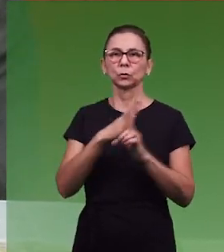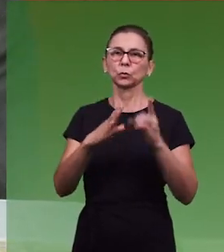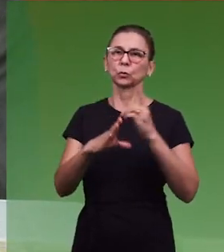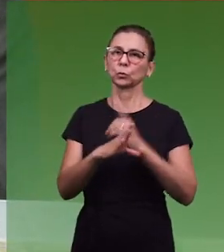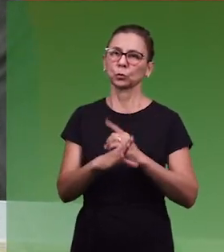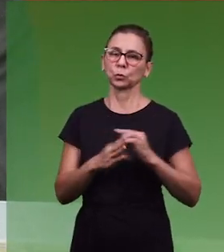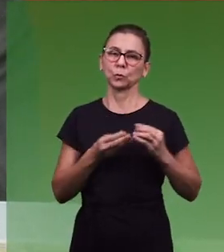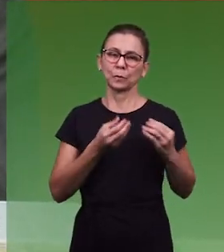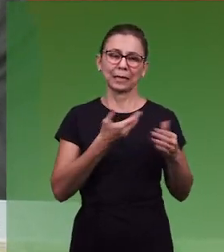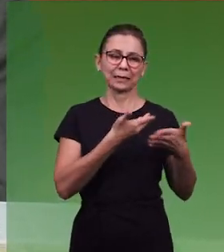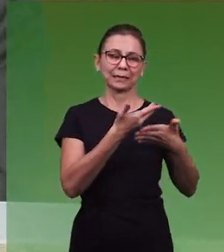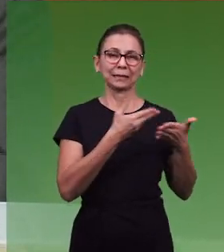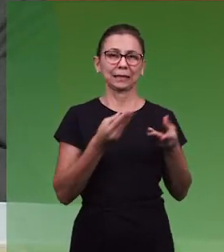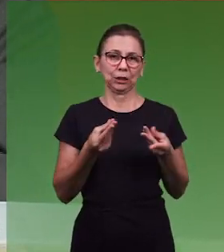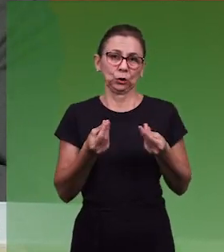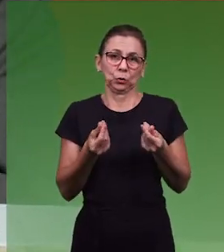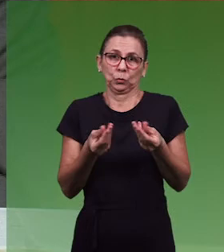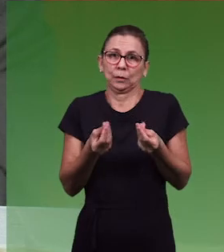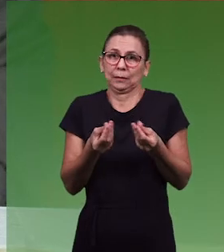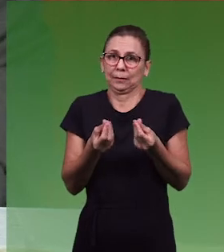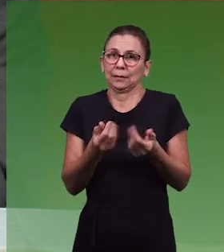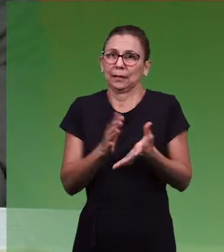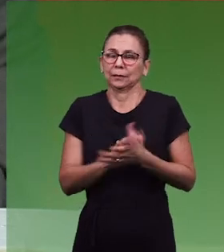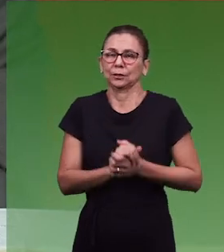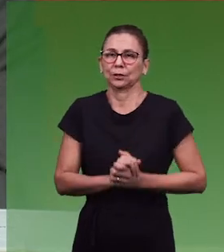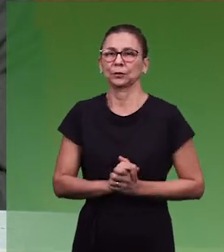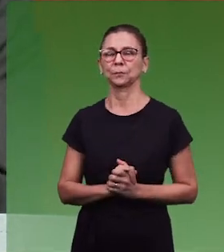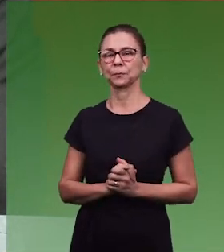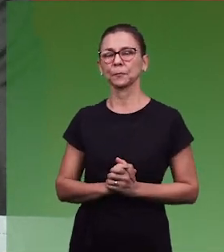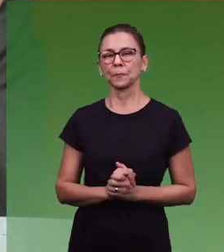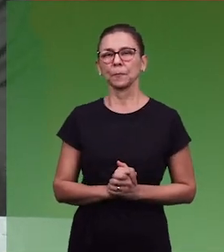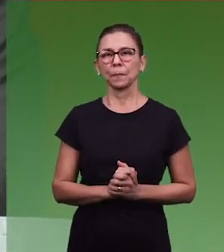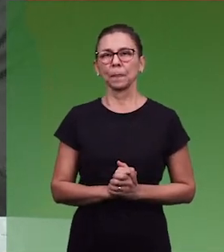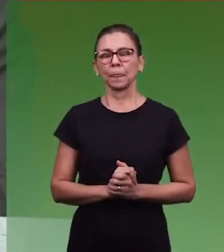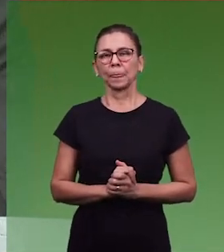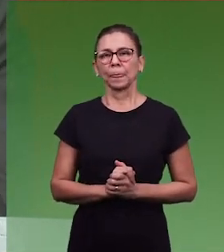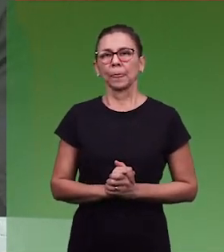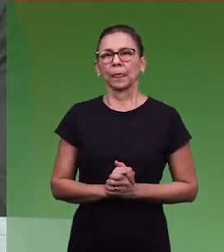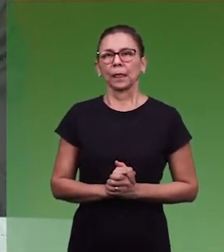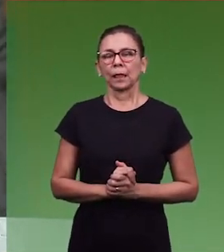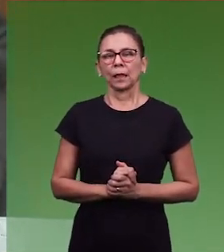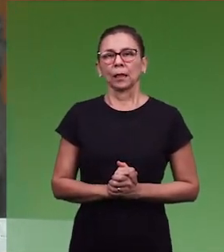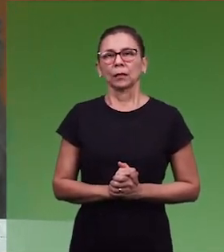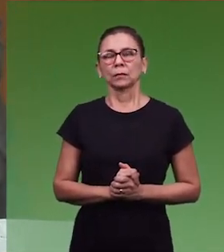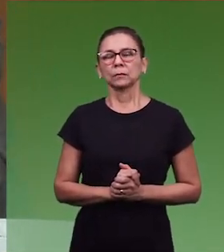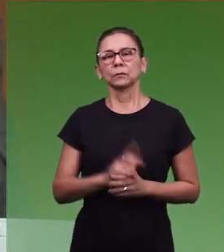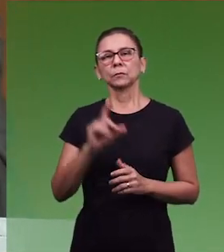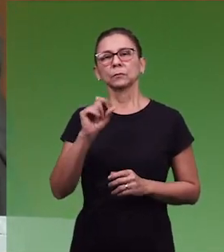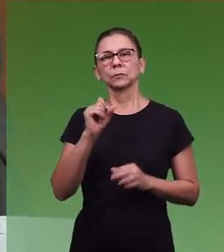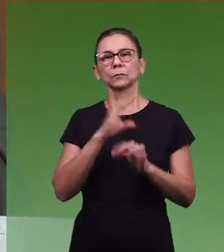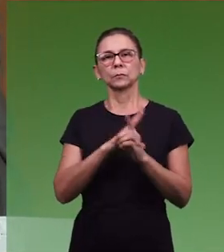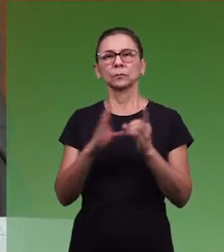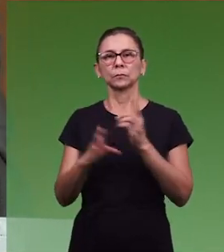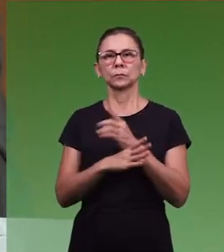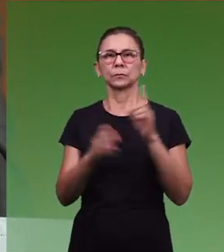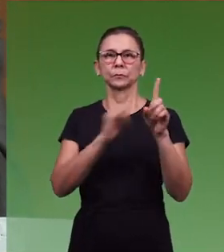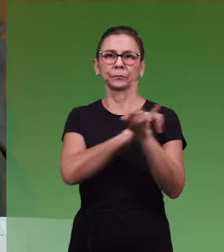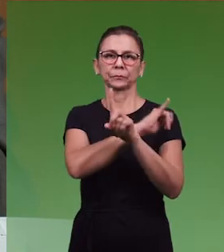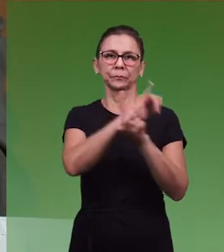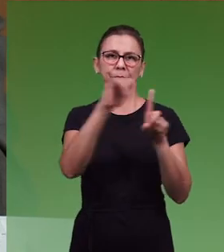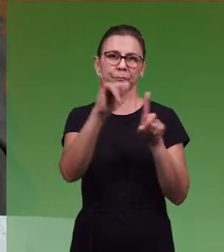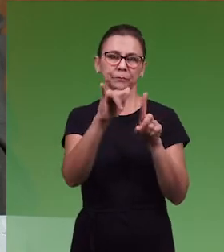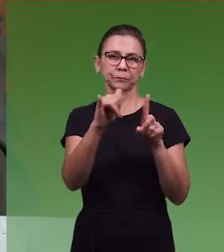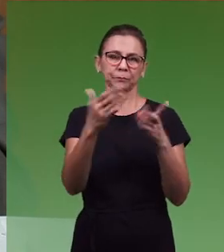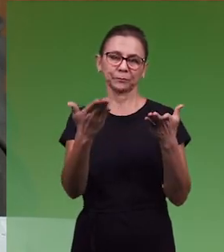de qualidade. Então, vamos dizer assim, falando de forma simplificada, o que é o culto profético.